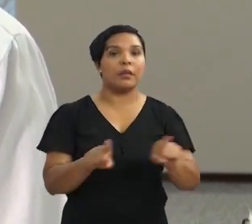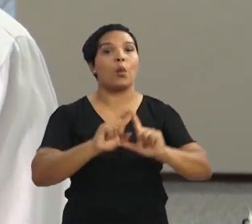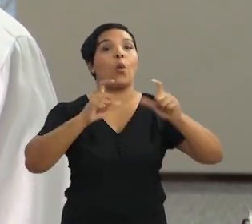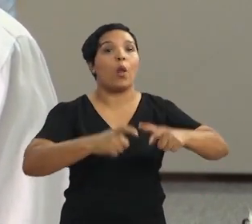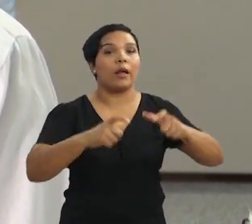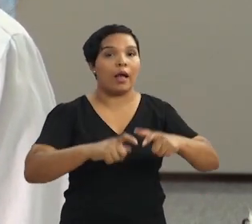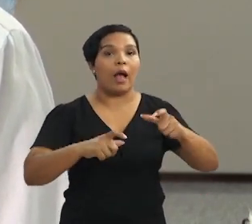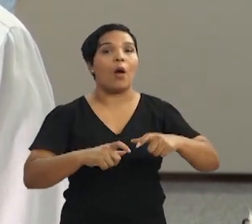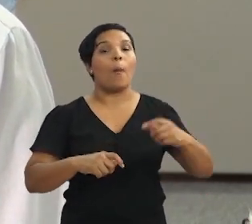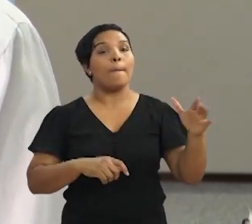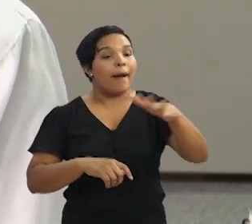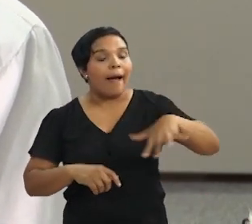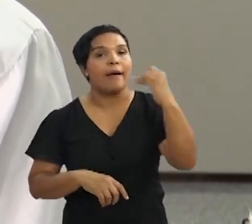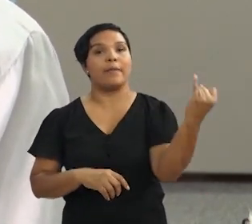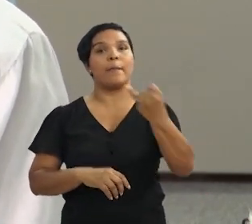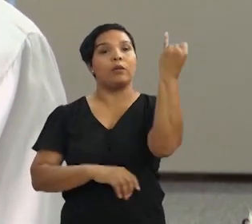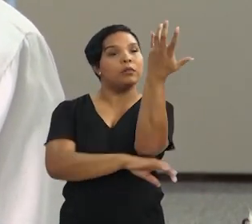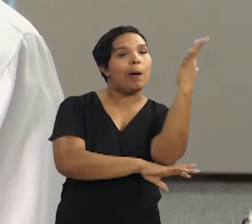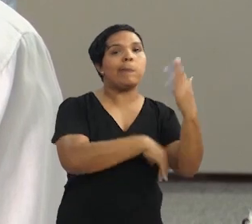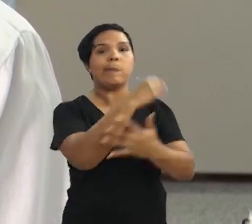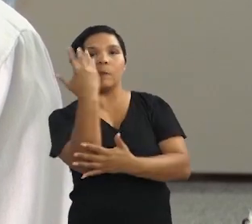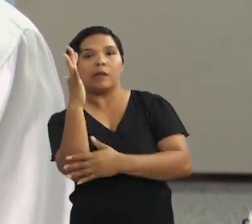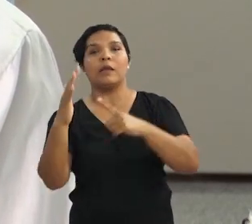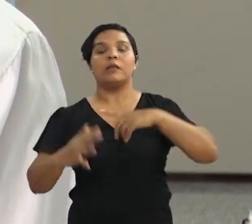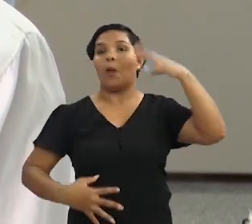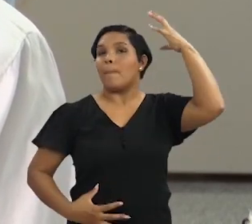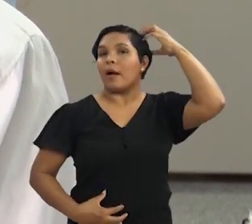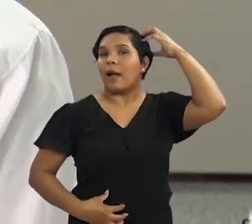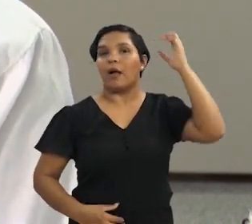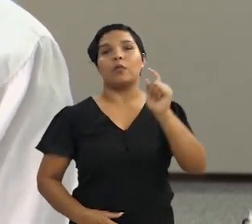Mata Atlântica, né, eu achei que era uma área importante lá, porque